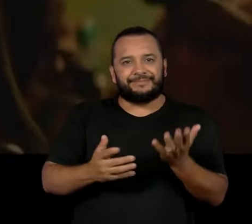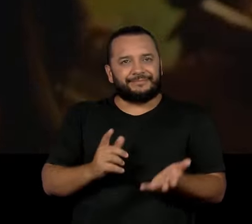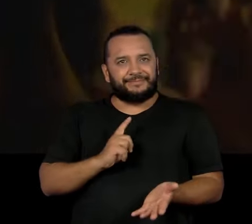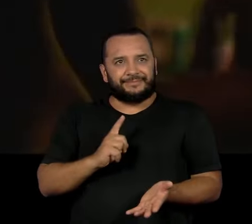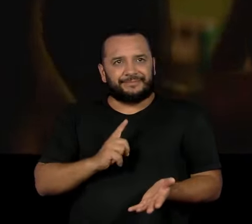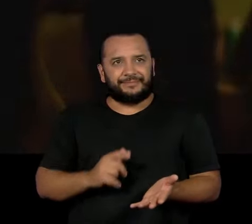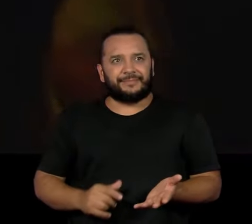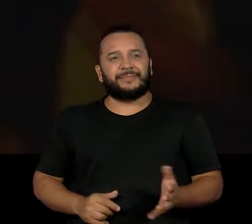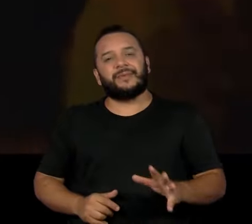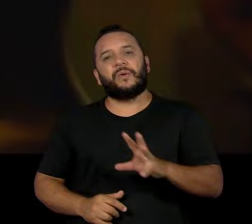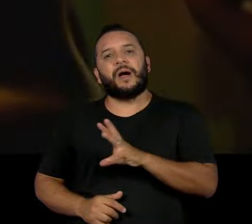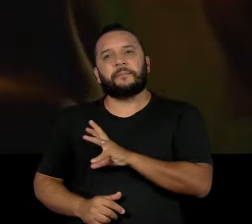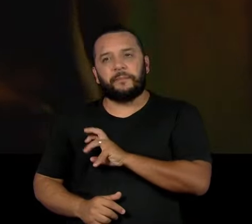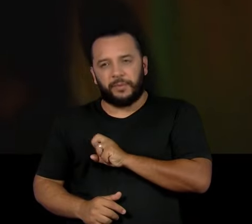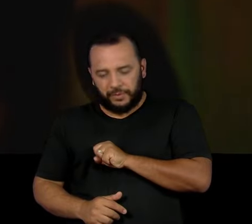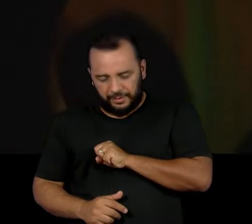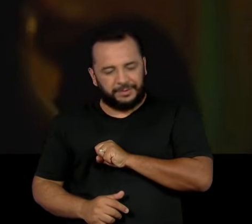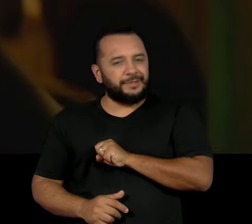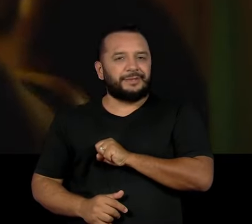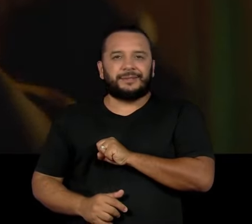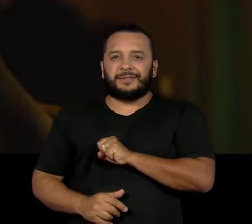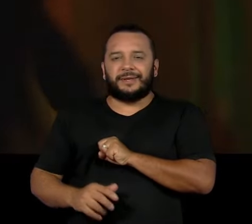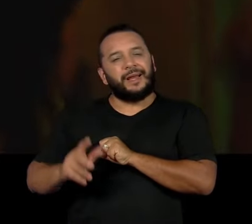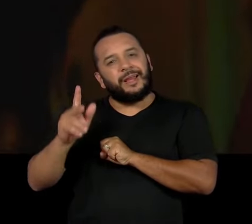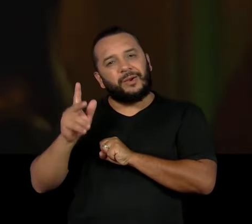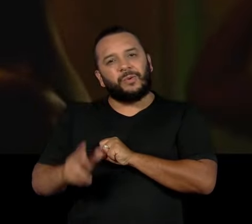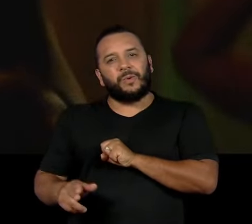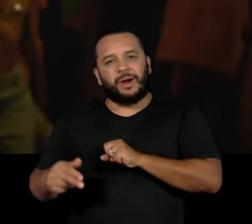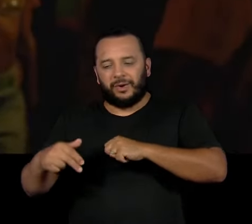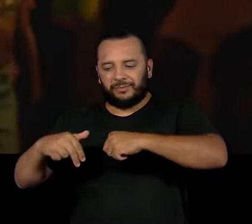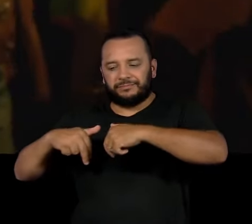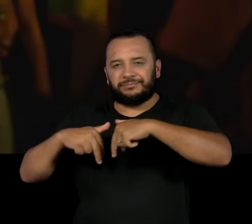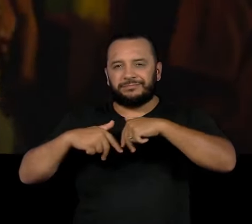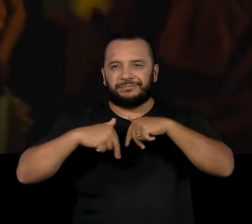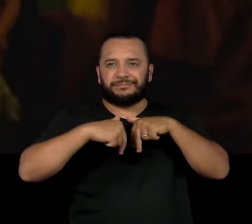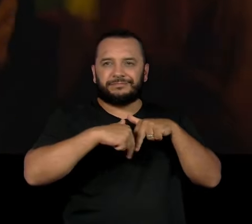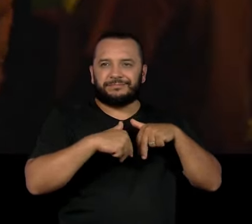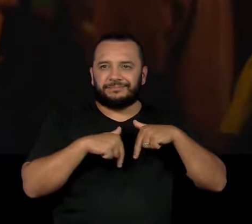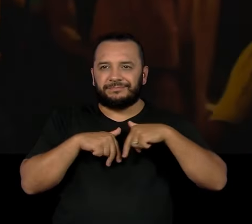uma coreografia. Uma coreografia de afetos.